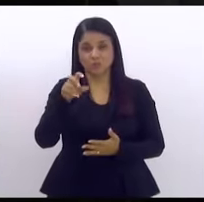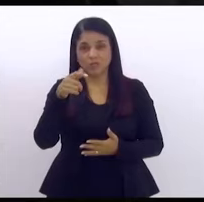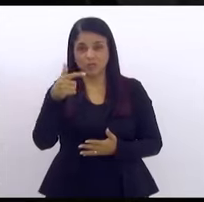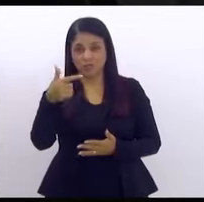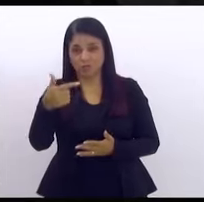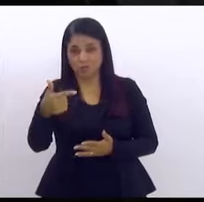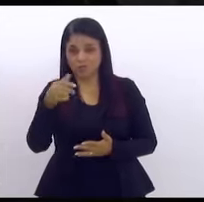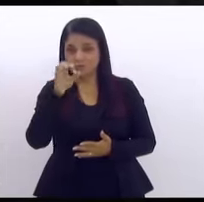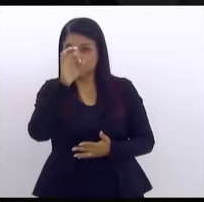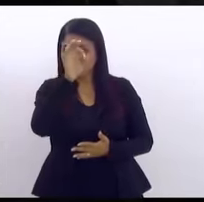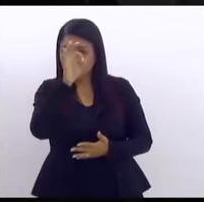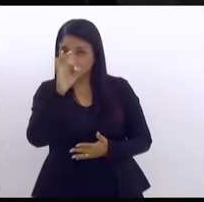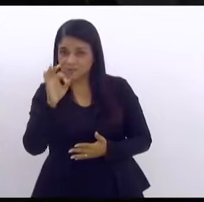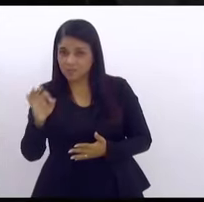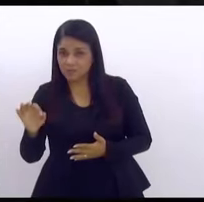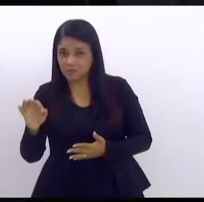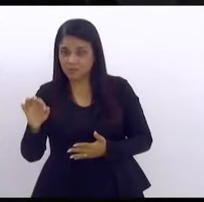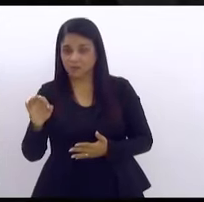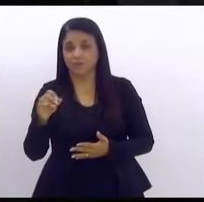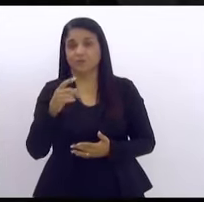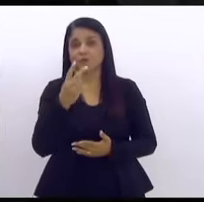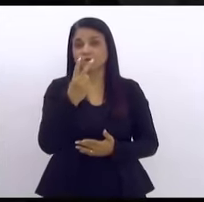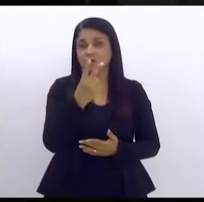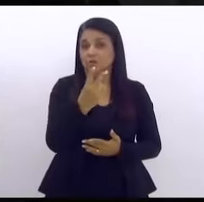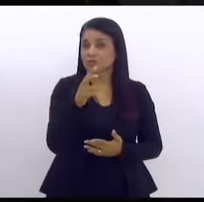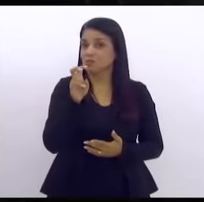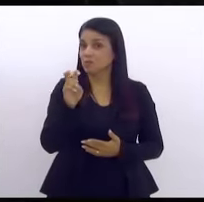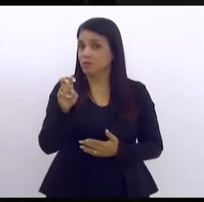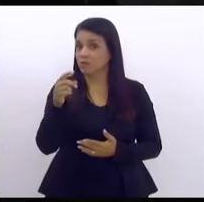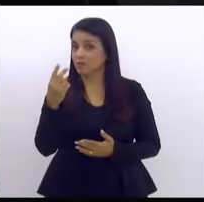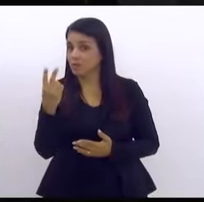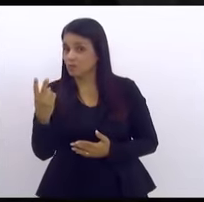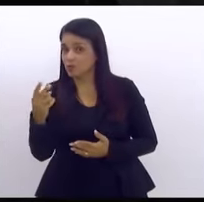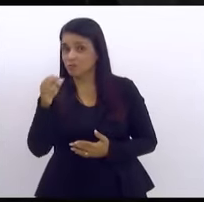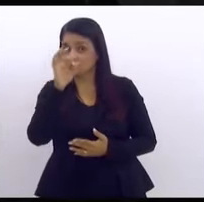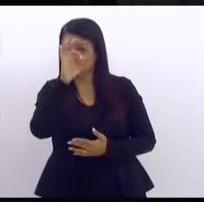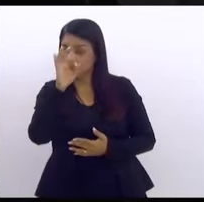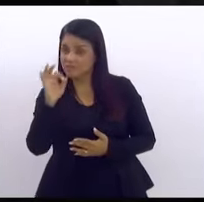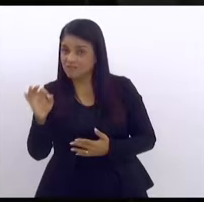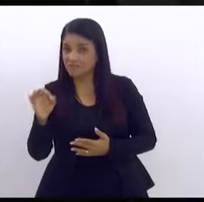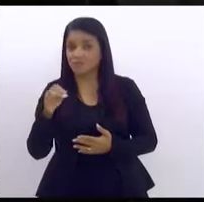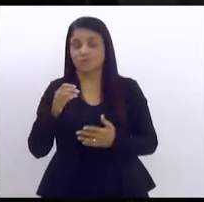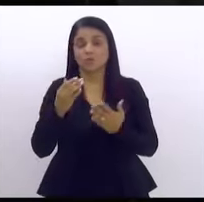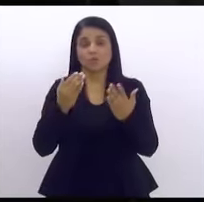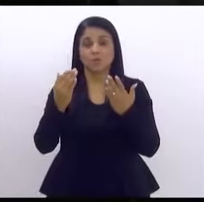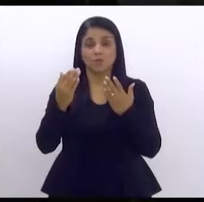252% comparado em 2023.